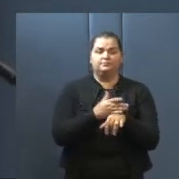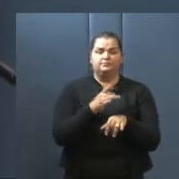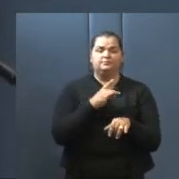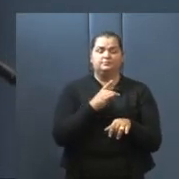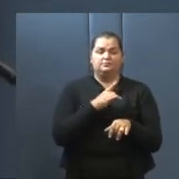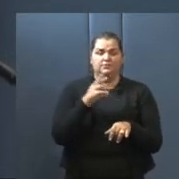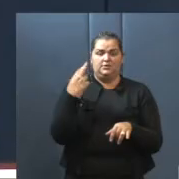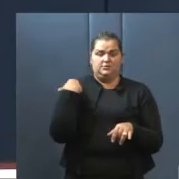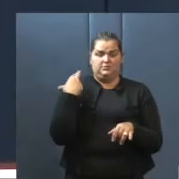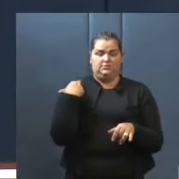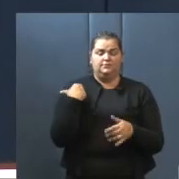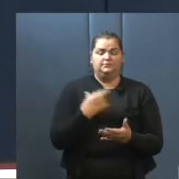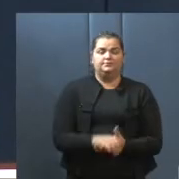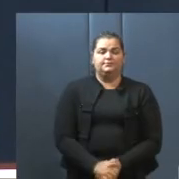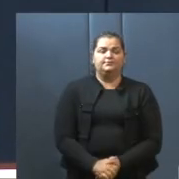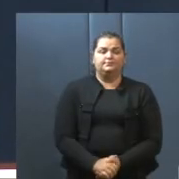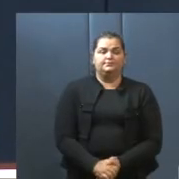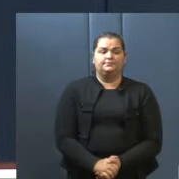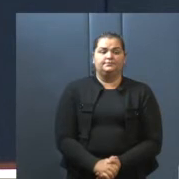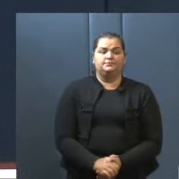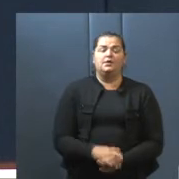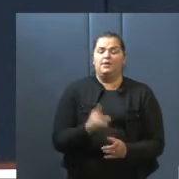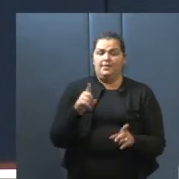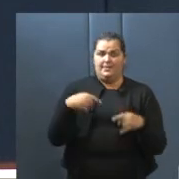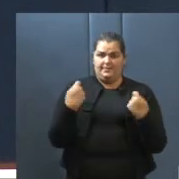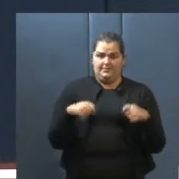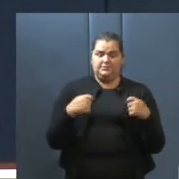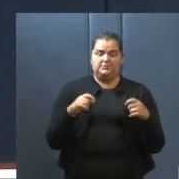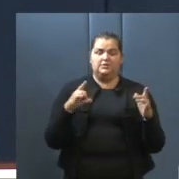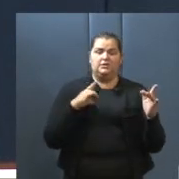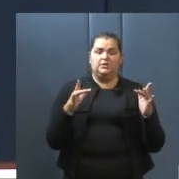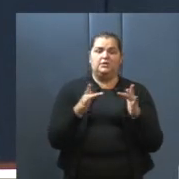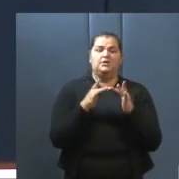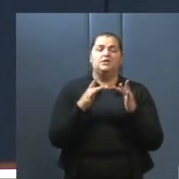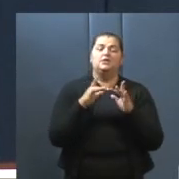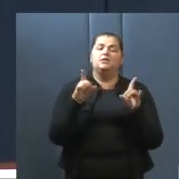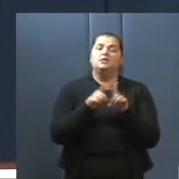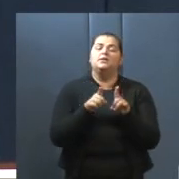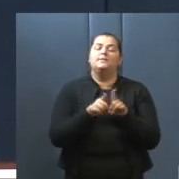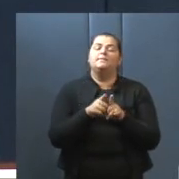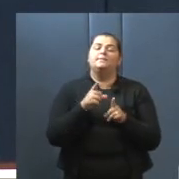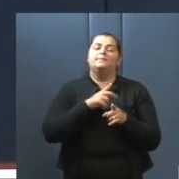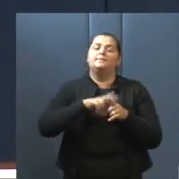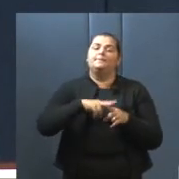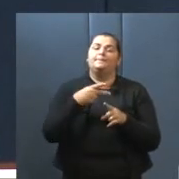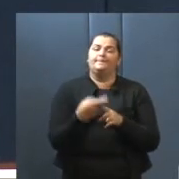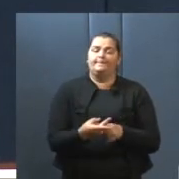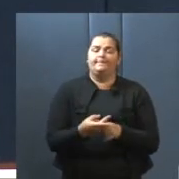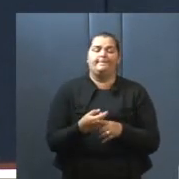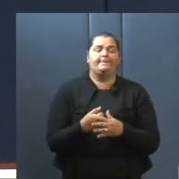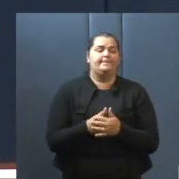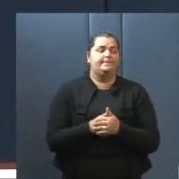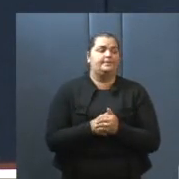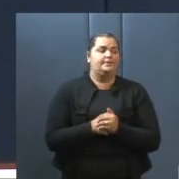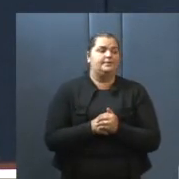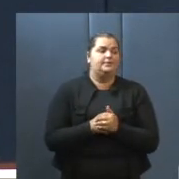financiamento responsável. E é preciso engajá-la também na transparência. Tudo isso tem